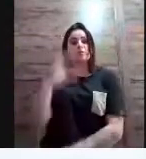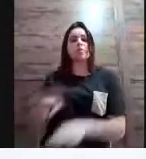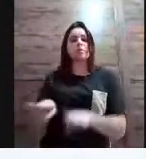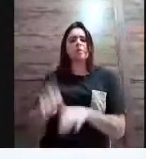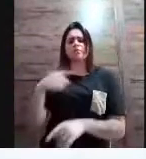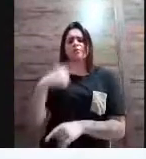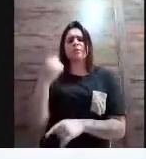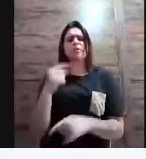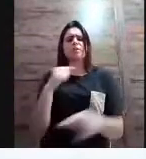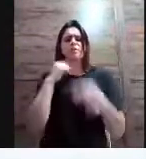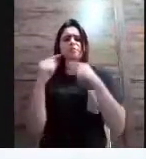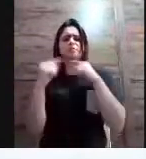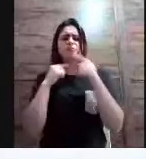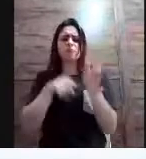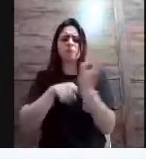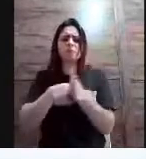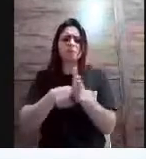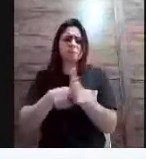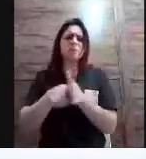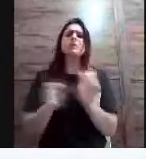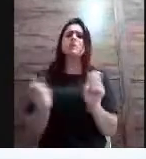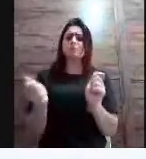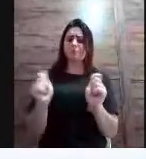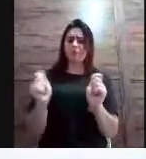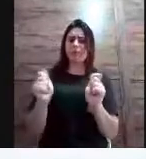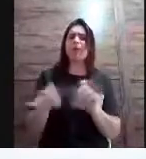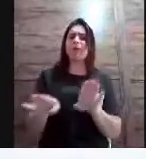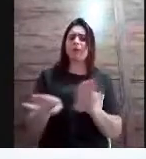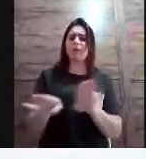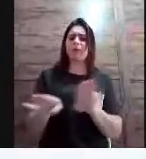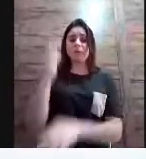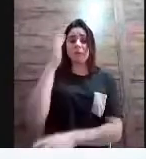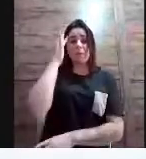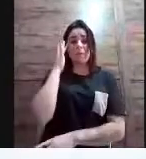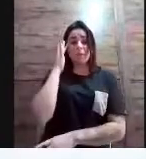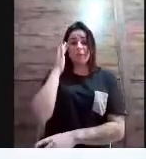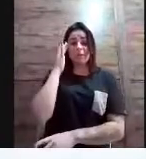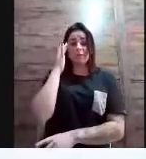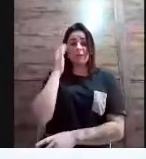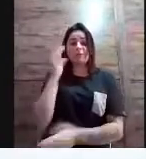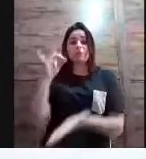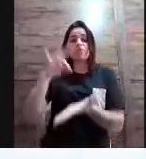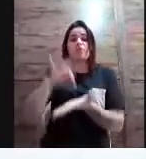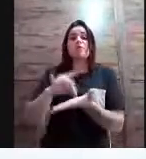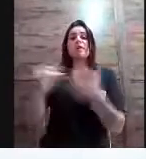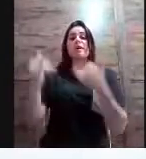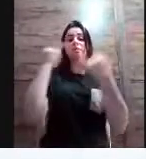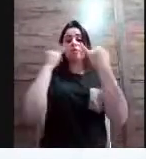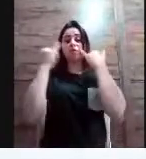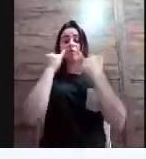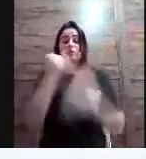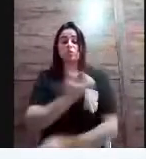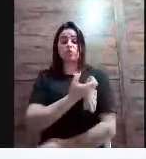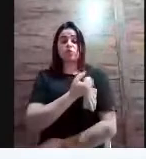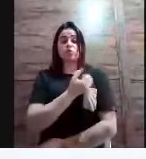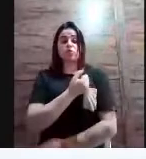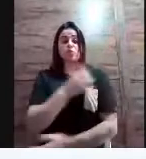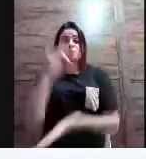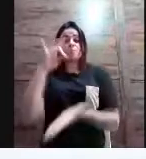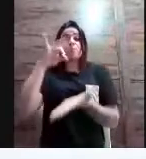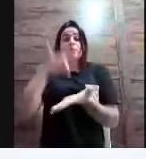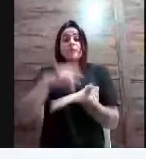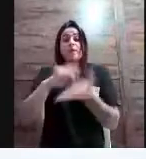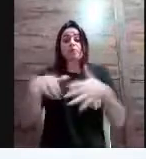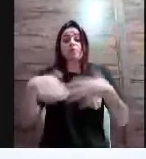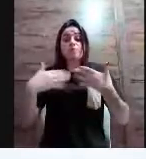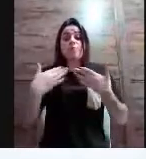Ah, sim, até na eu posso internet me atualizar aqui amanhã, mas os números exatos. deve estar Exato. perto de 1 milhão, porque